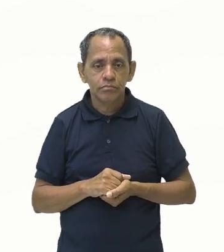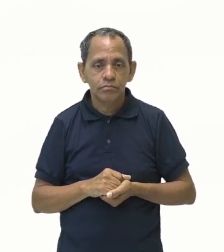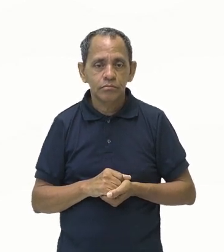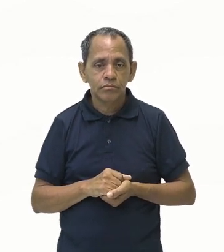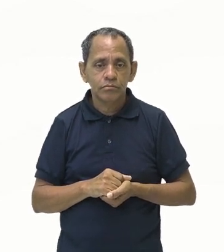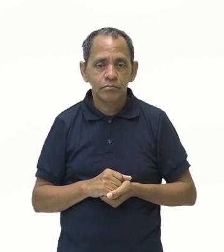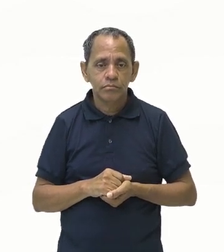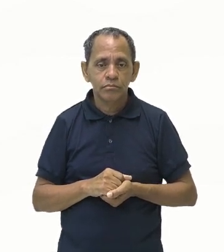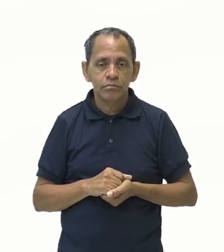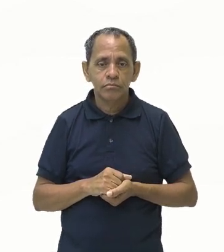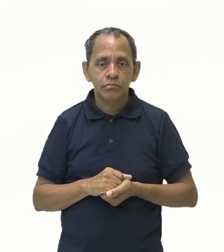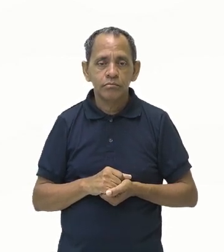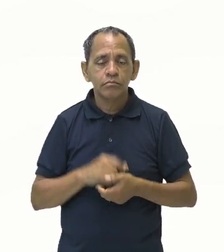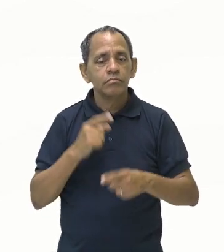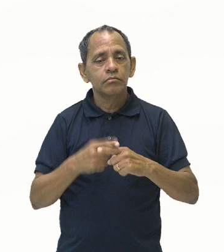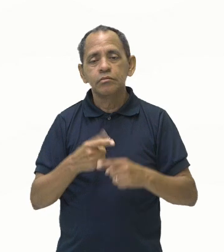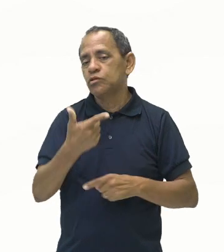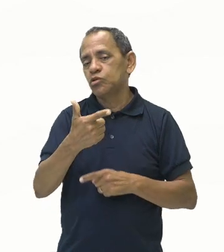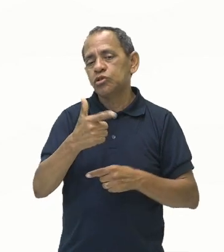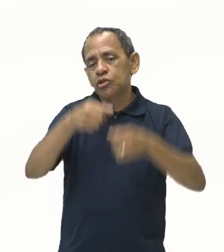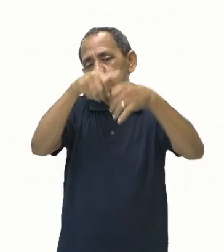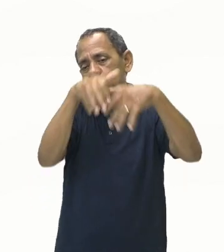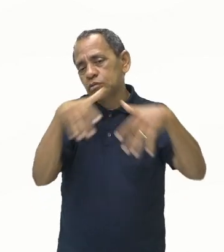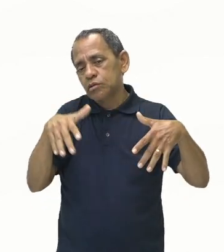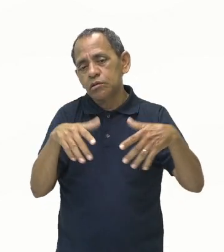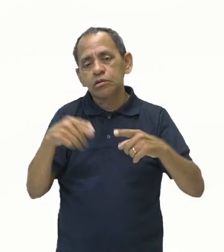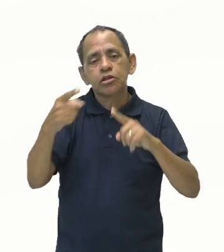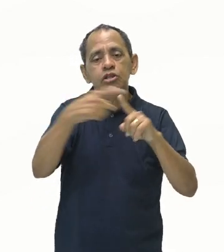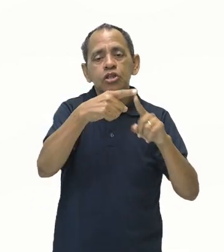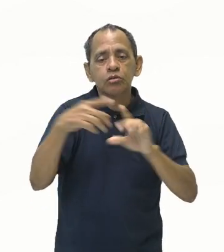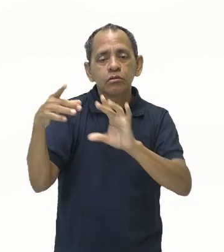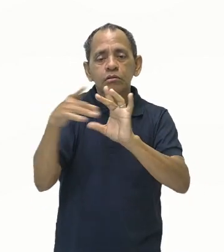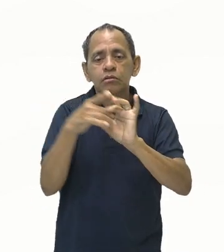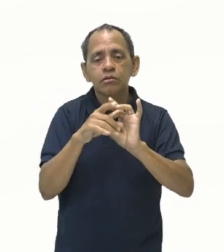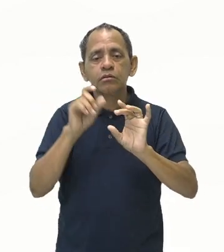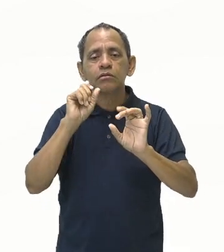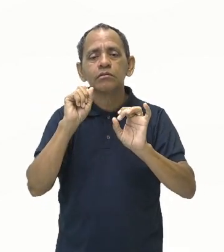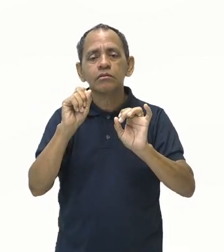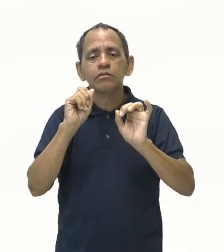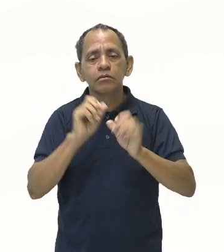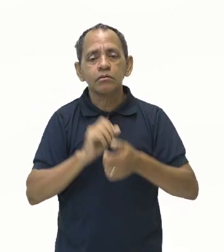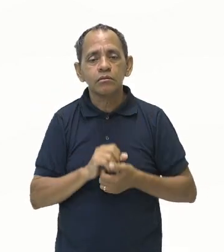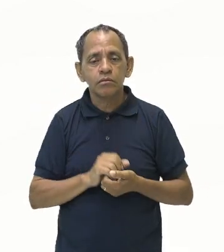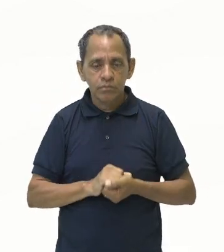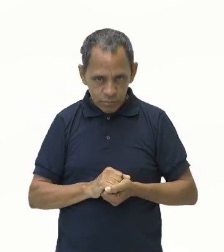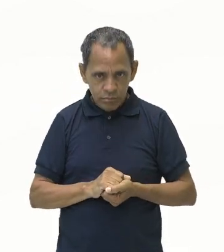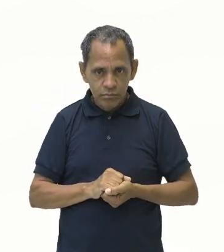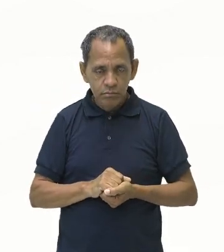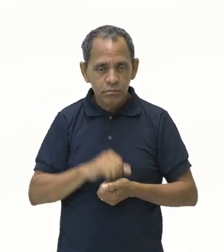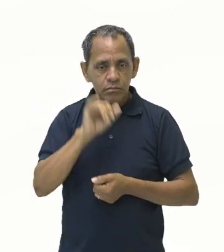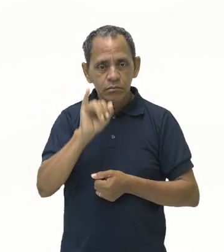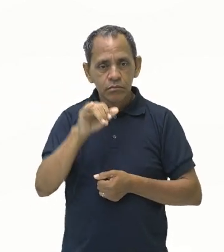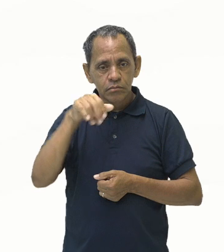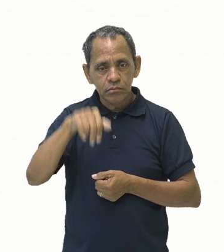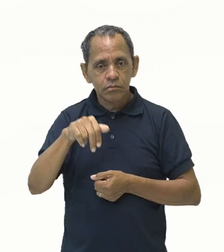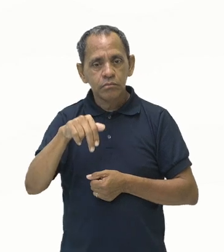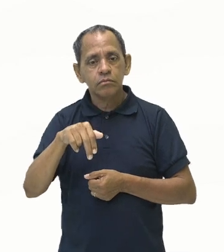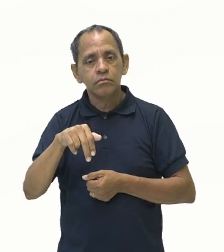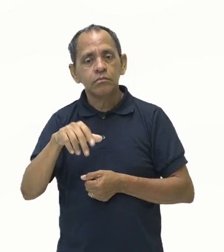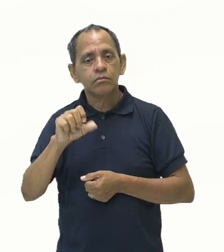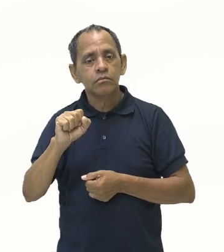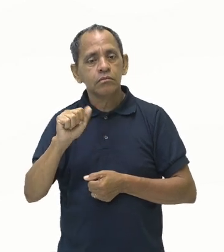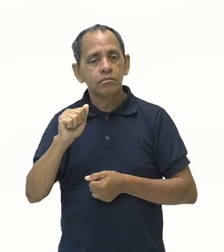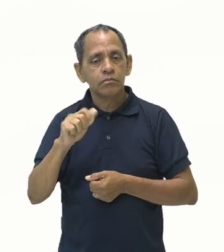né? Porque a gente não tem nenhuma ramificação. Quanto ao tipo de ligação, ela é insaturada. Por que